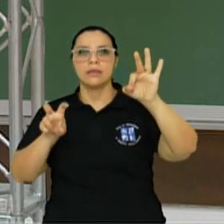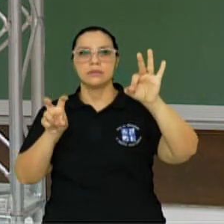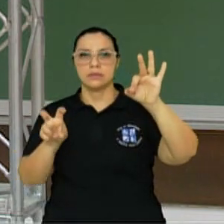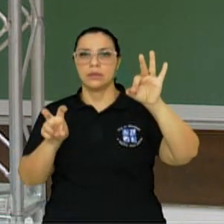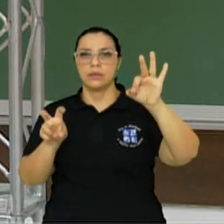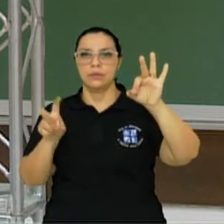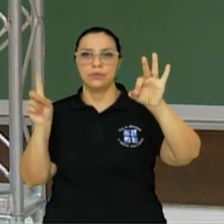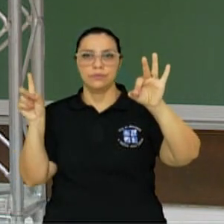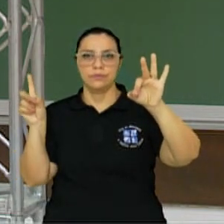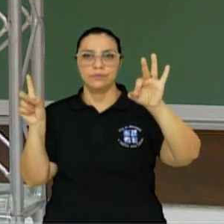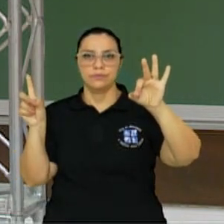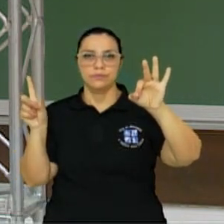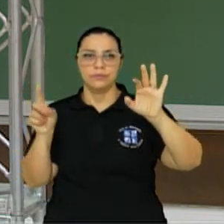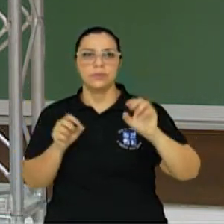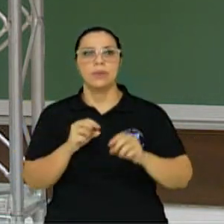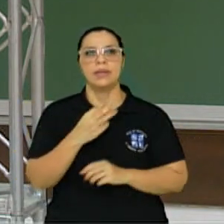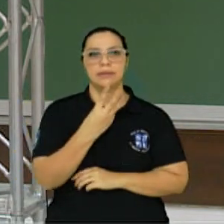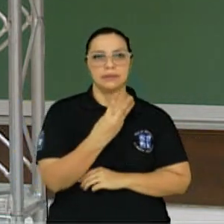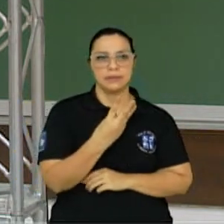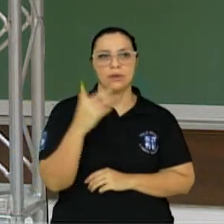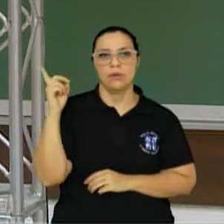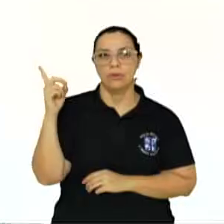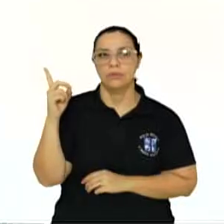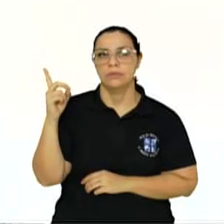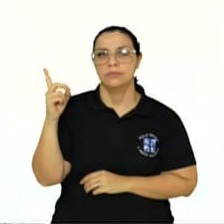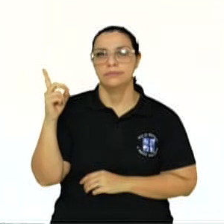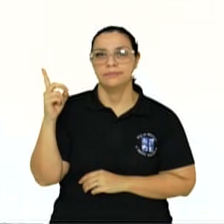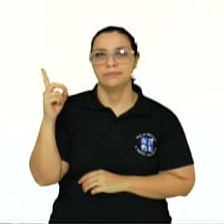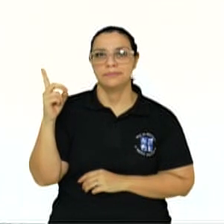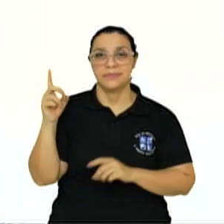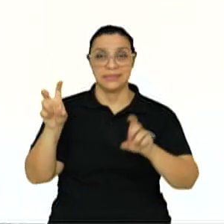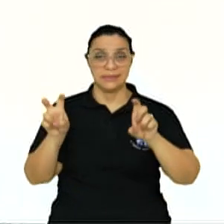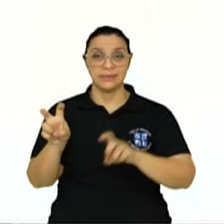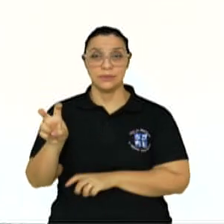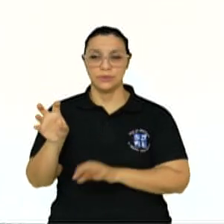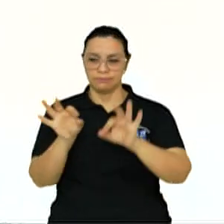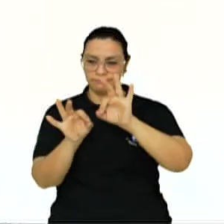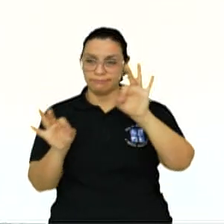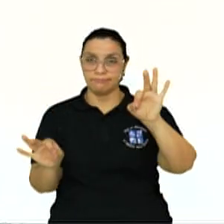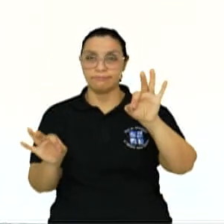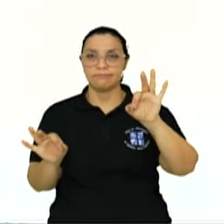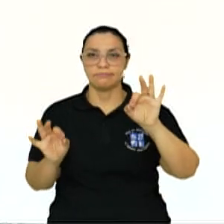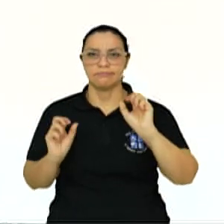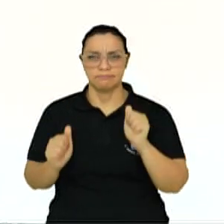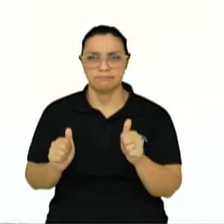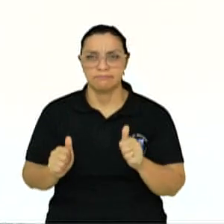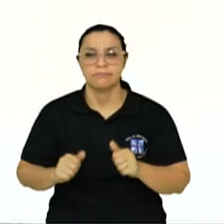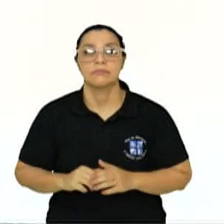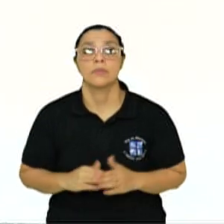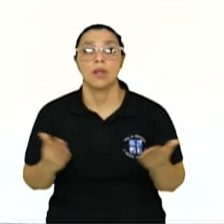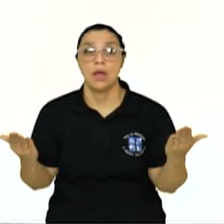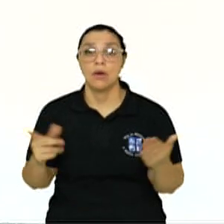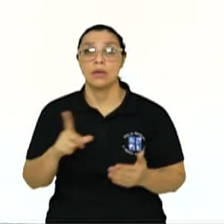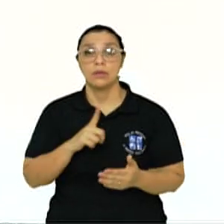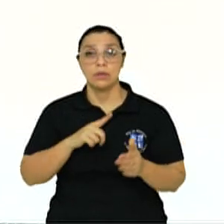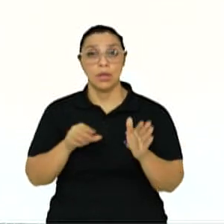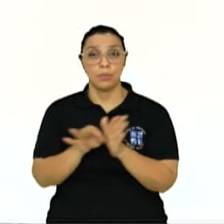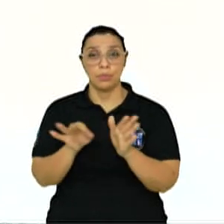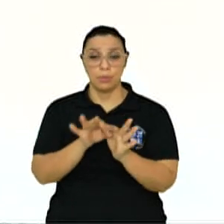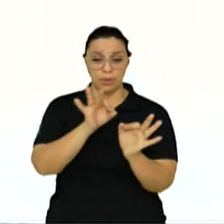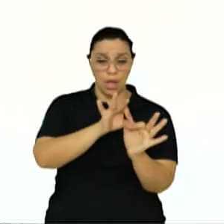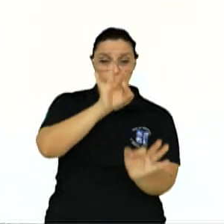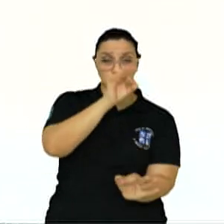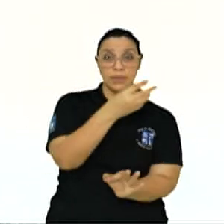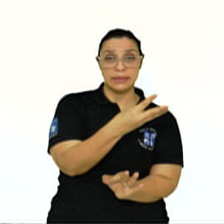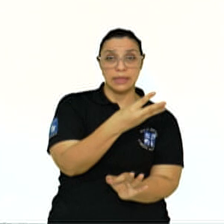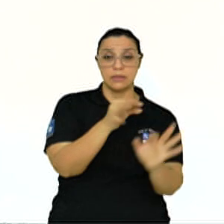triângulo lateral ou apótema da pirâmide vale 5. Tudo bem, eu tenho a altura do triângulo